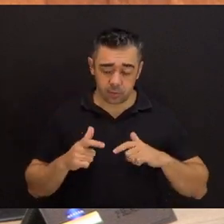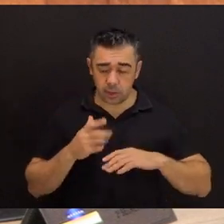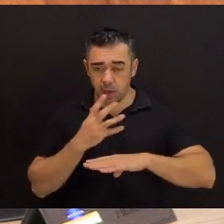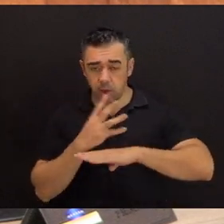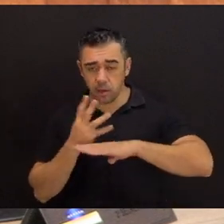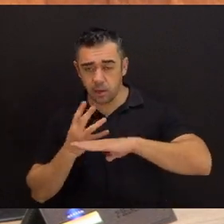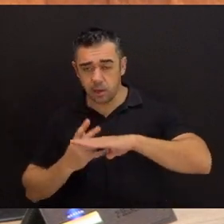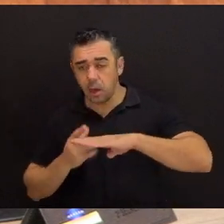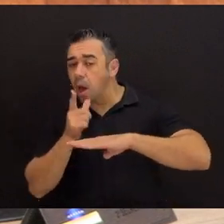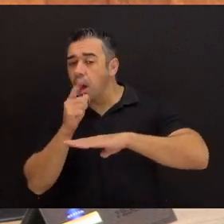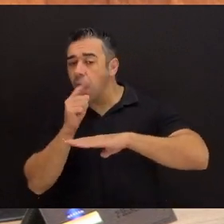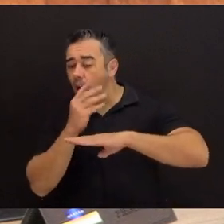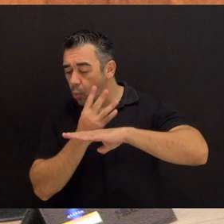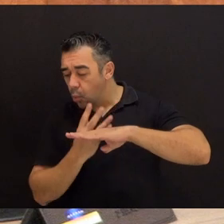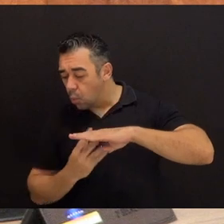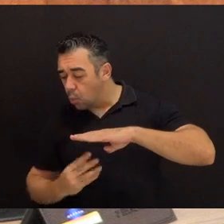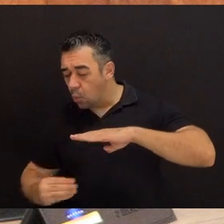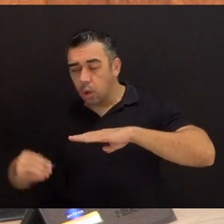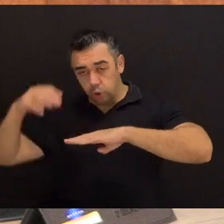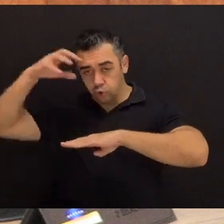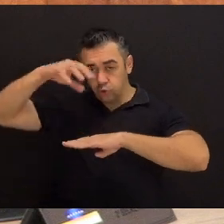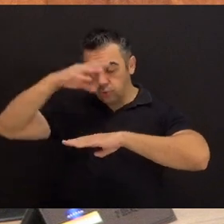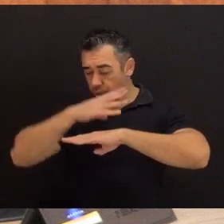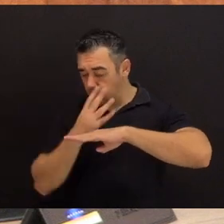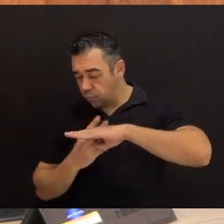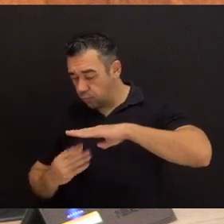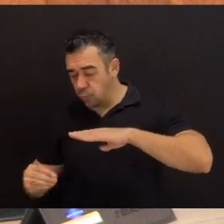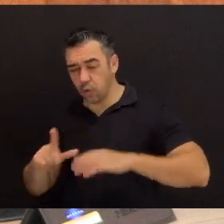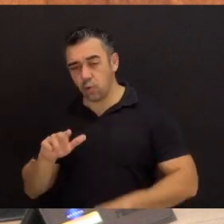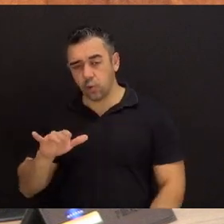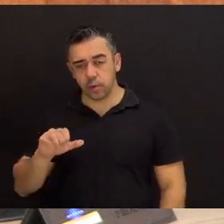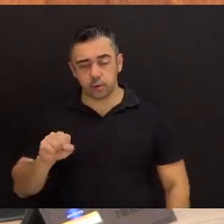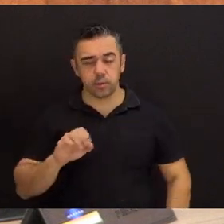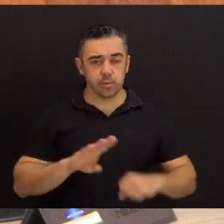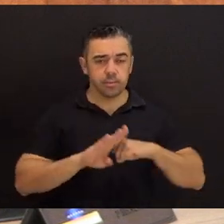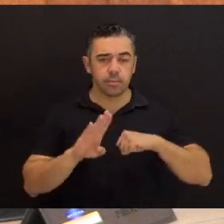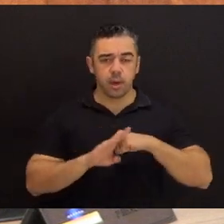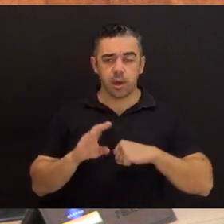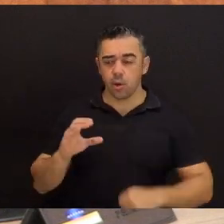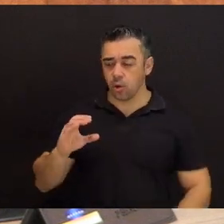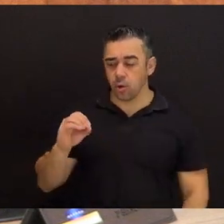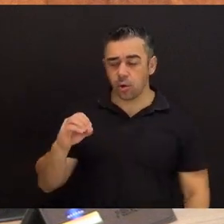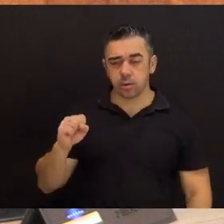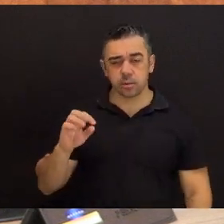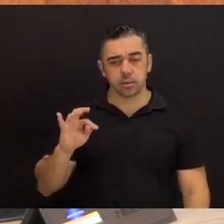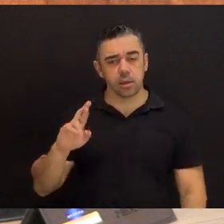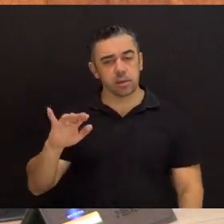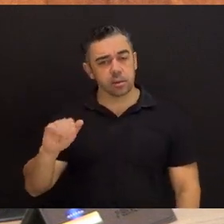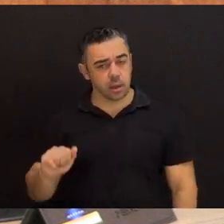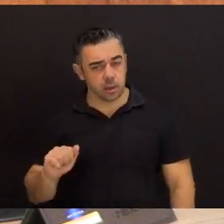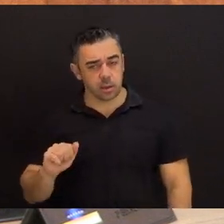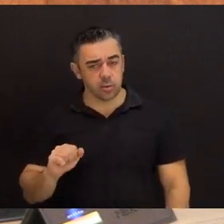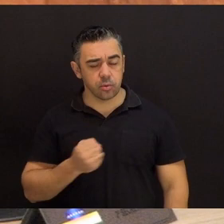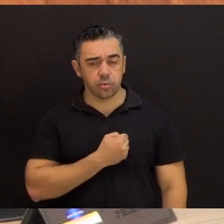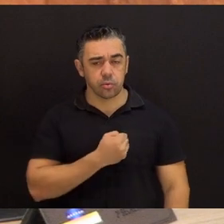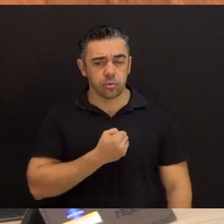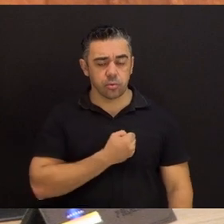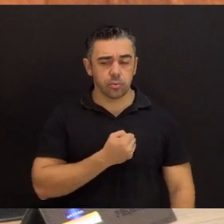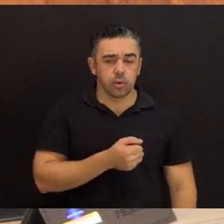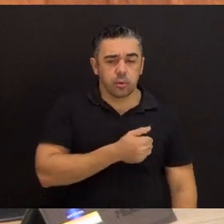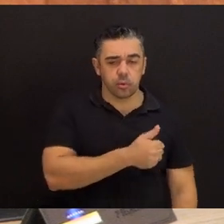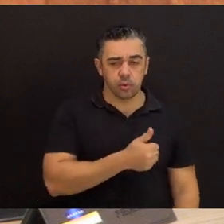em toda extensão da Rua Luiz groxoski no bairro Costeira indicação de número 11